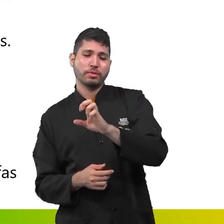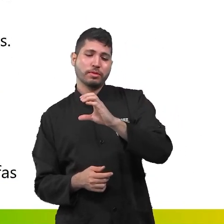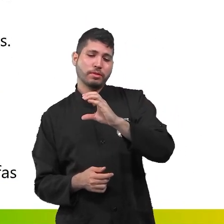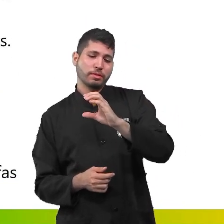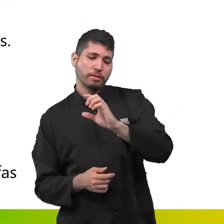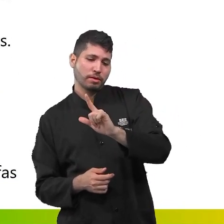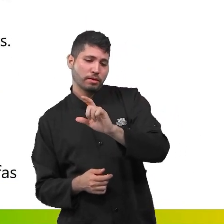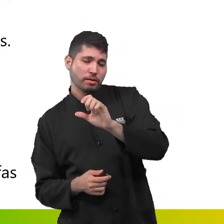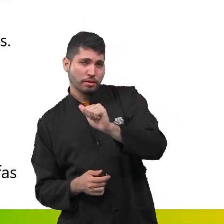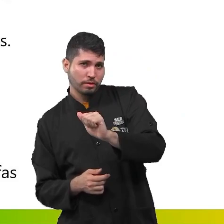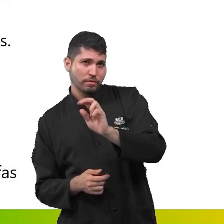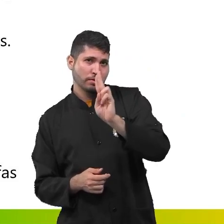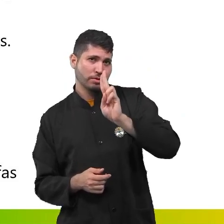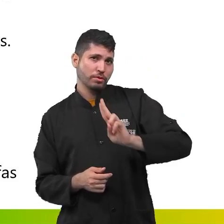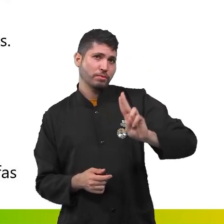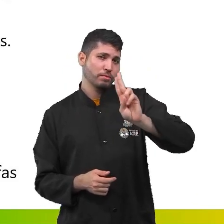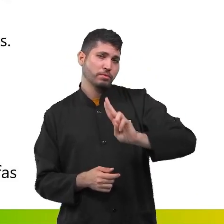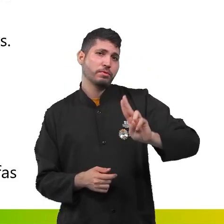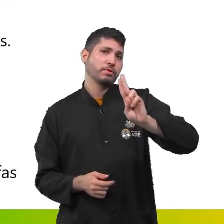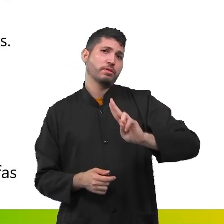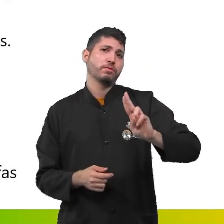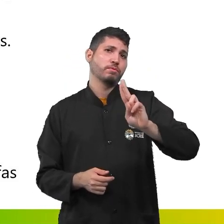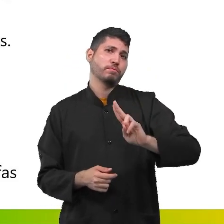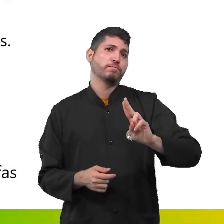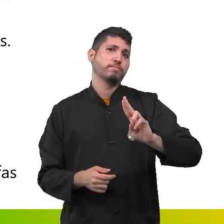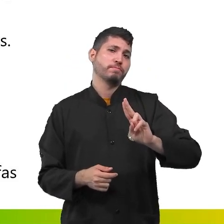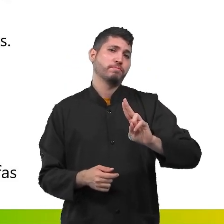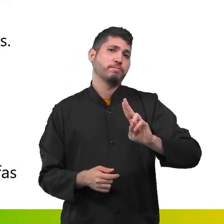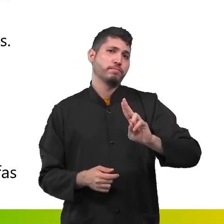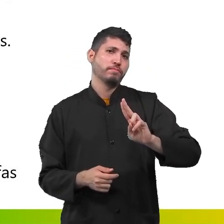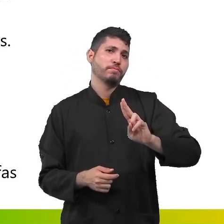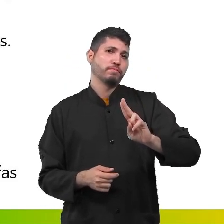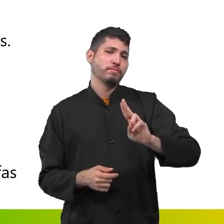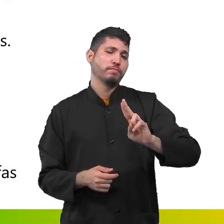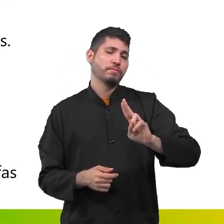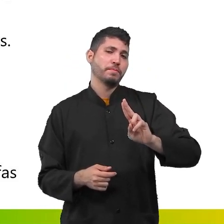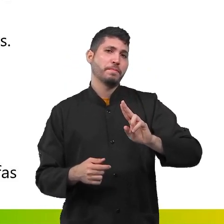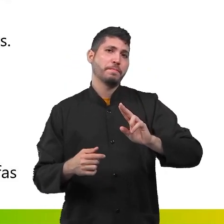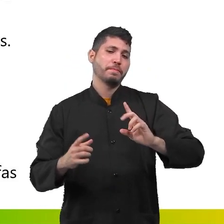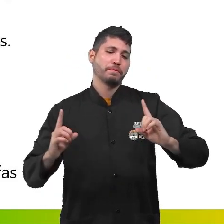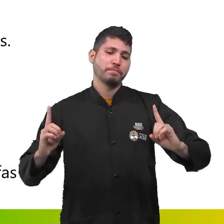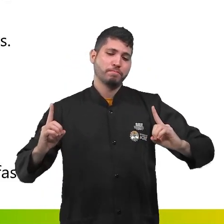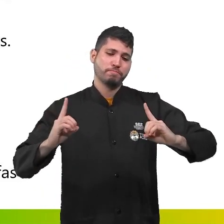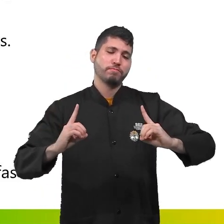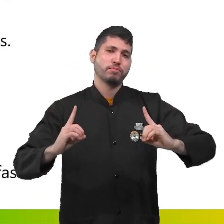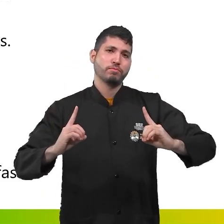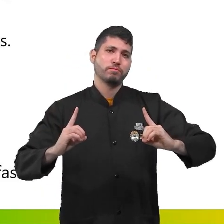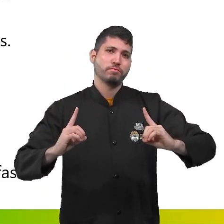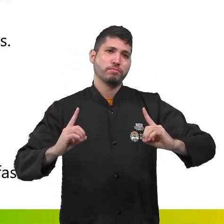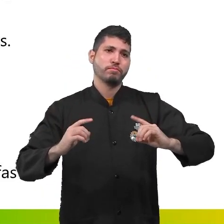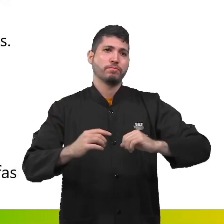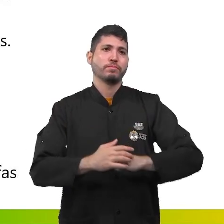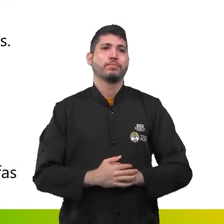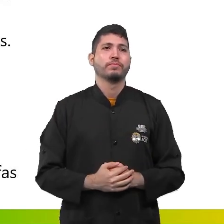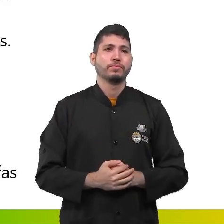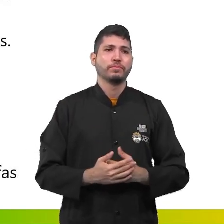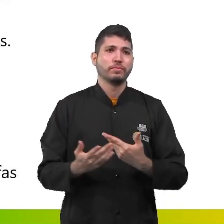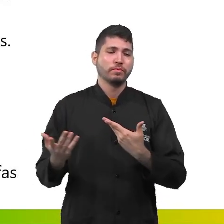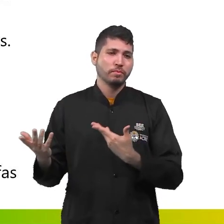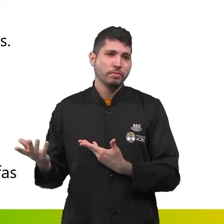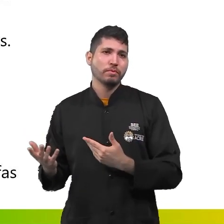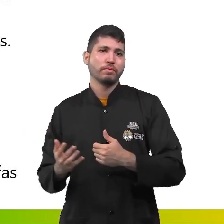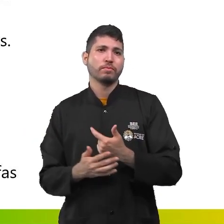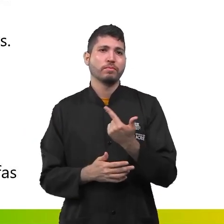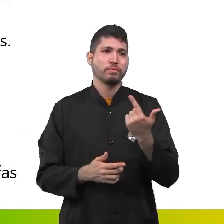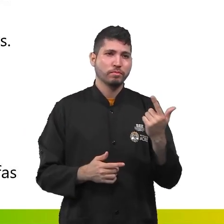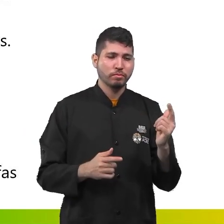aí agora uma tira cômica, uma historieta. Então, temos Mafalda e Susanita, que